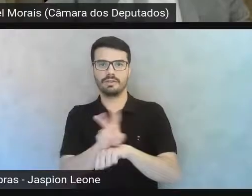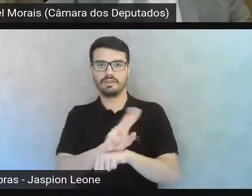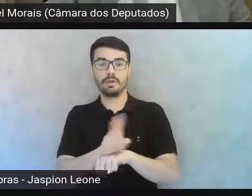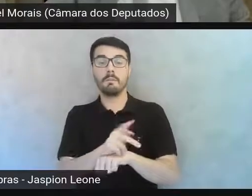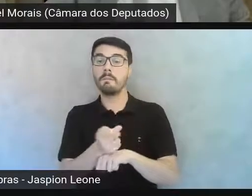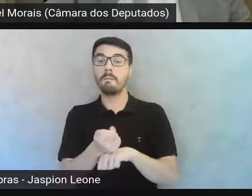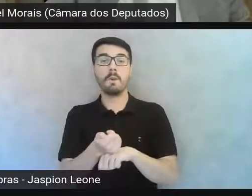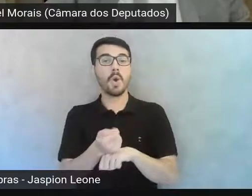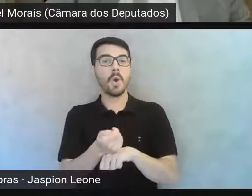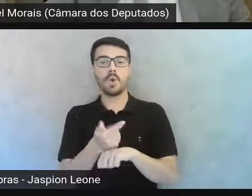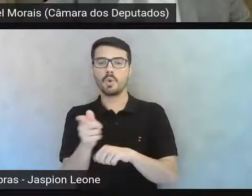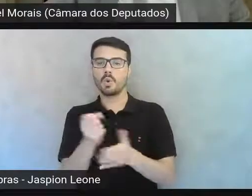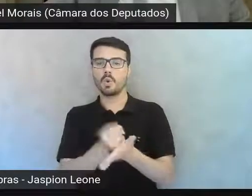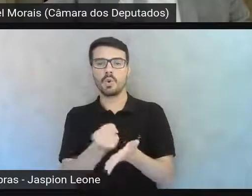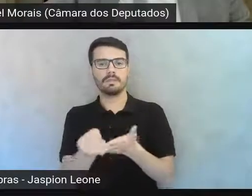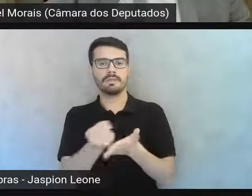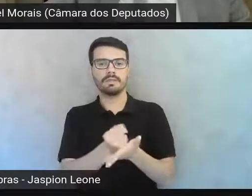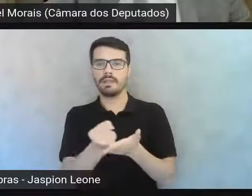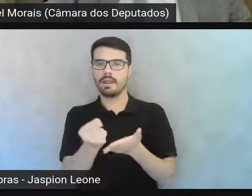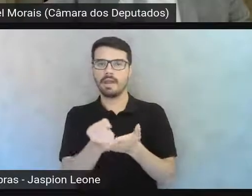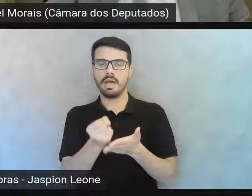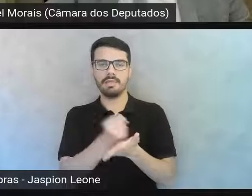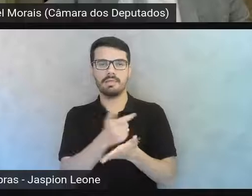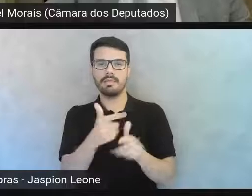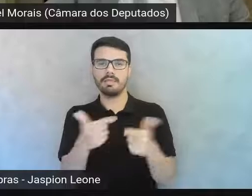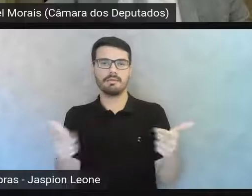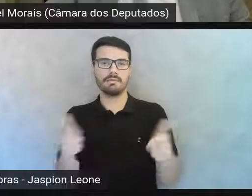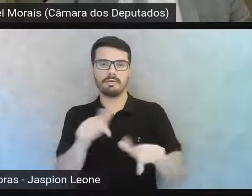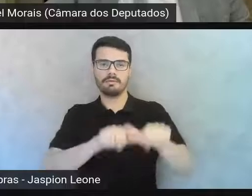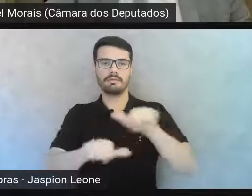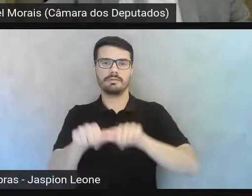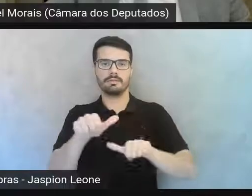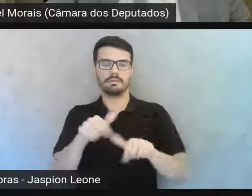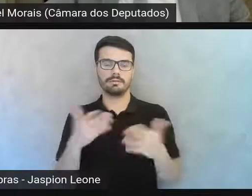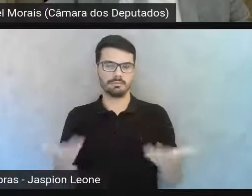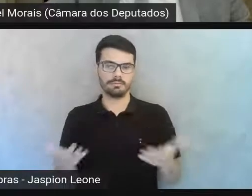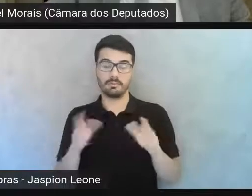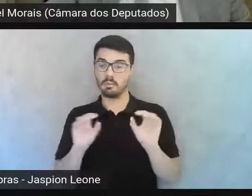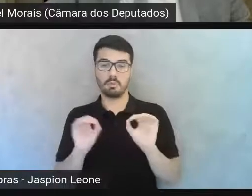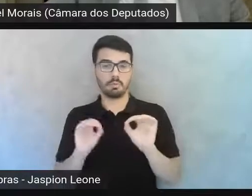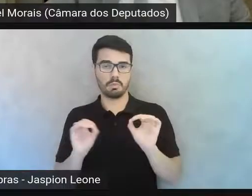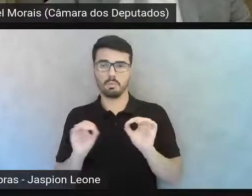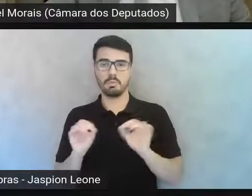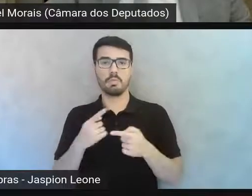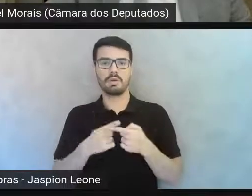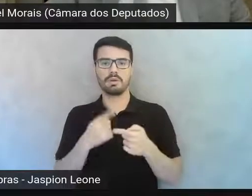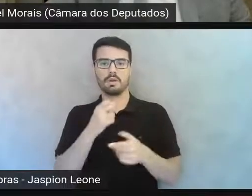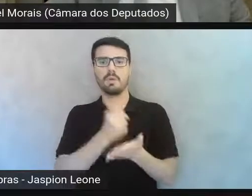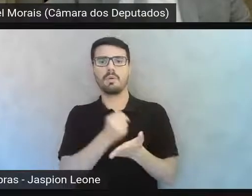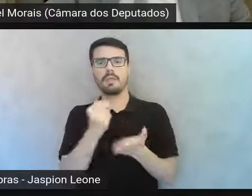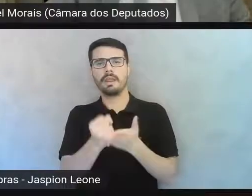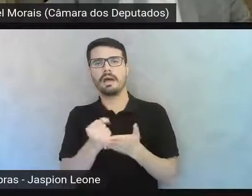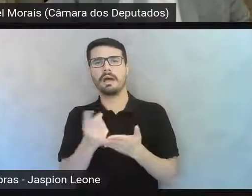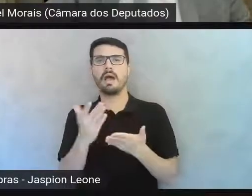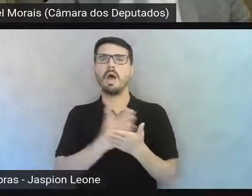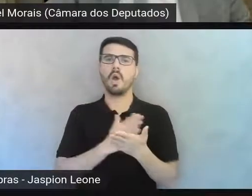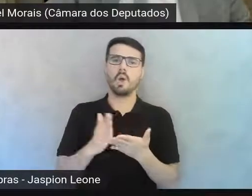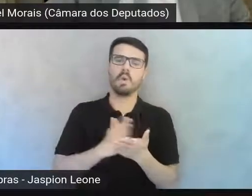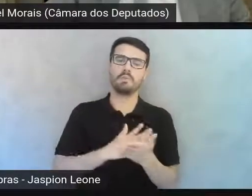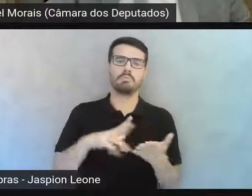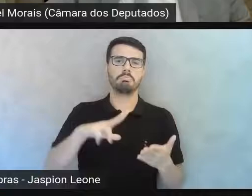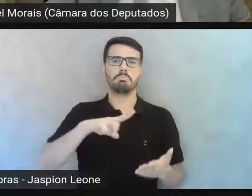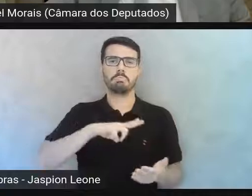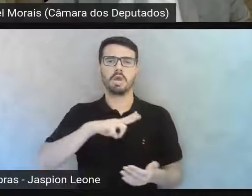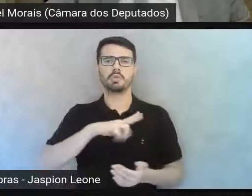contratos em que não houve muita alteração na forma de execução, a não ser que o contrato tivesse algumas particularidades